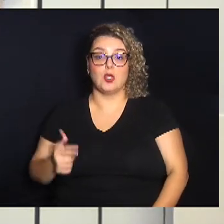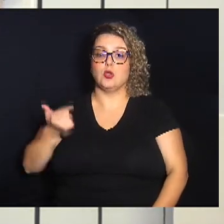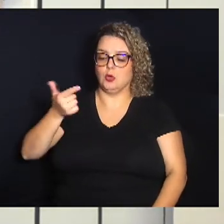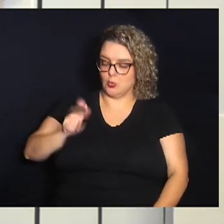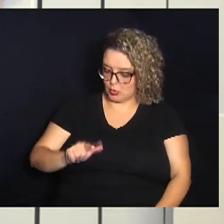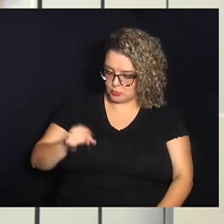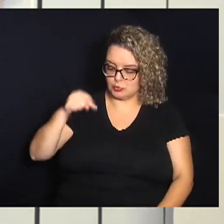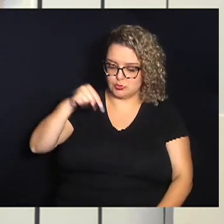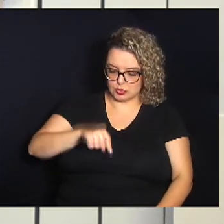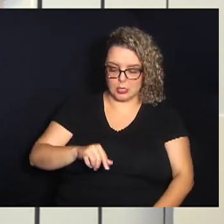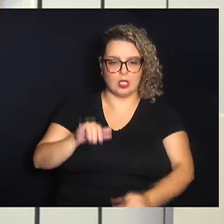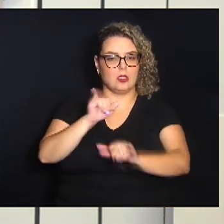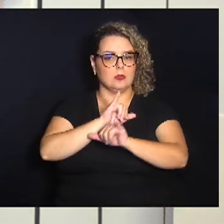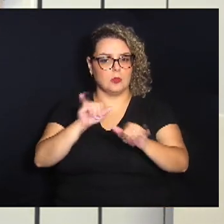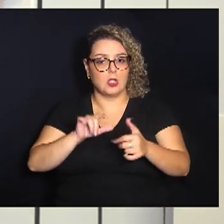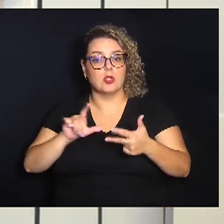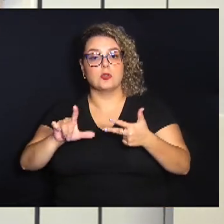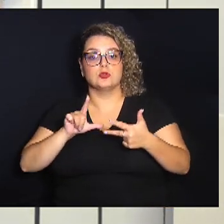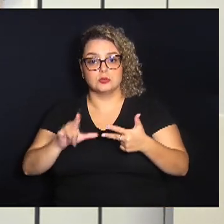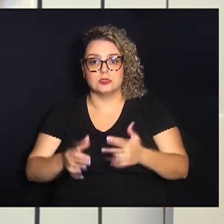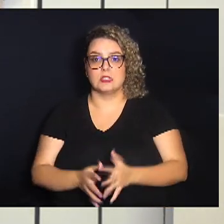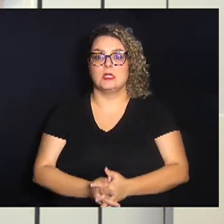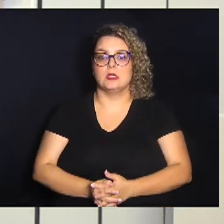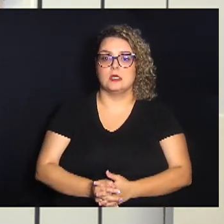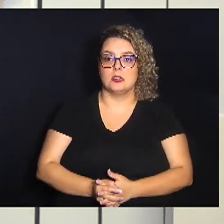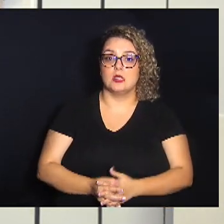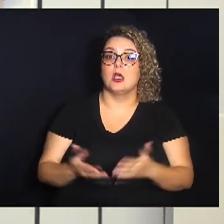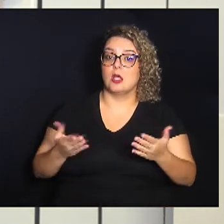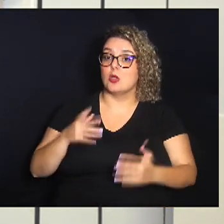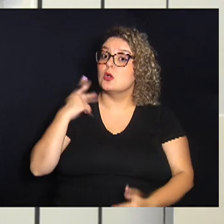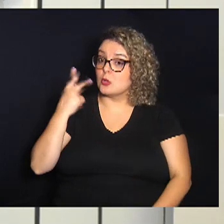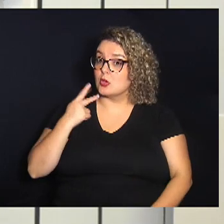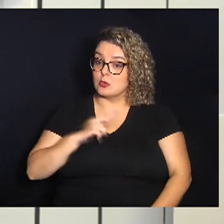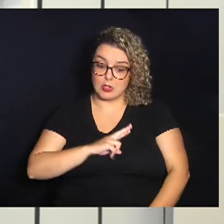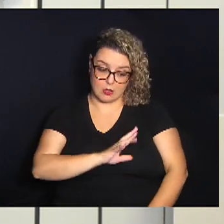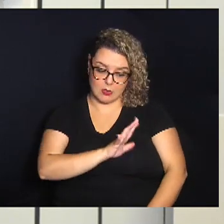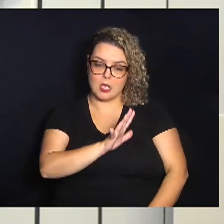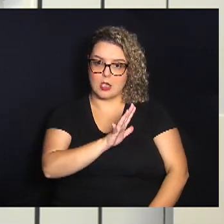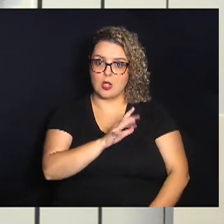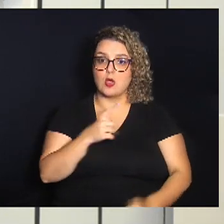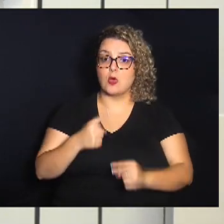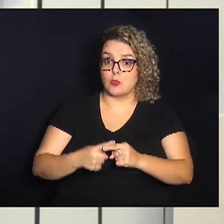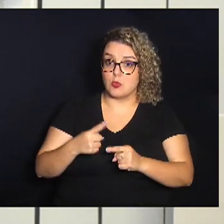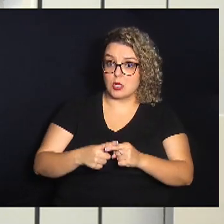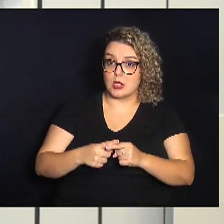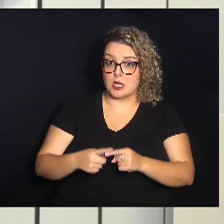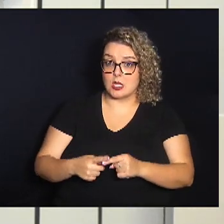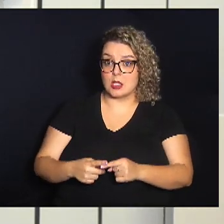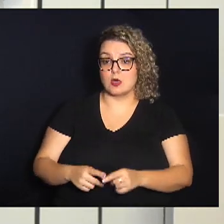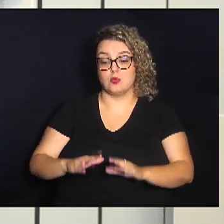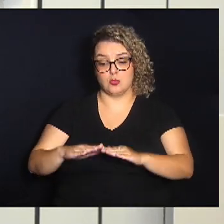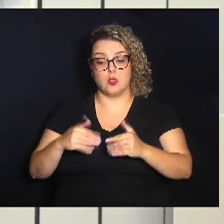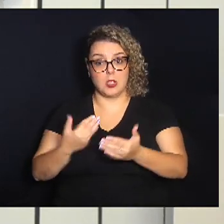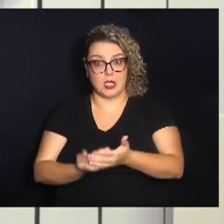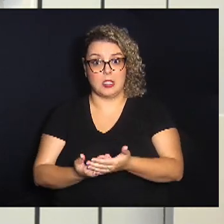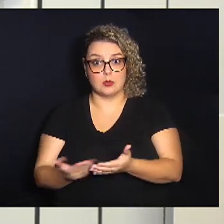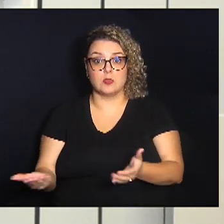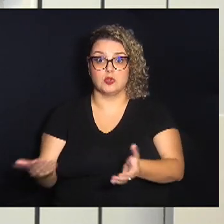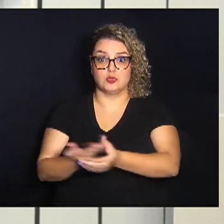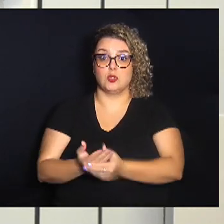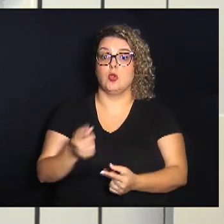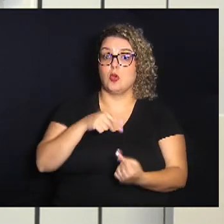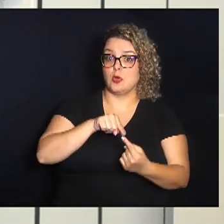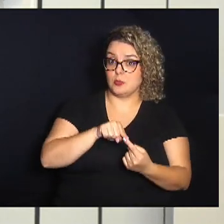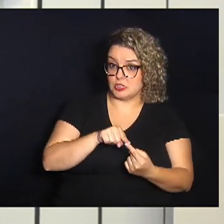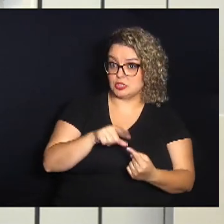segue aqui com as notícias do Legislativo, agora com o vereador Rubens Gás, porque ele protocolou um requerimento com o objetivo